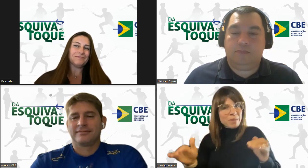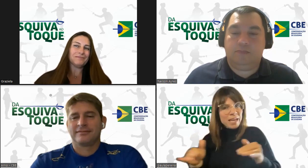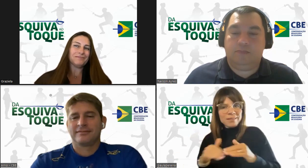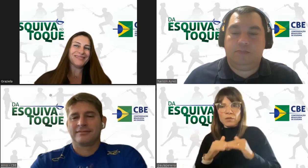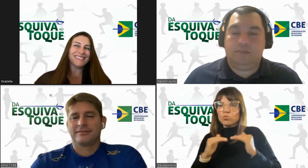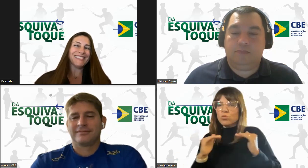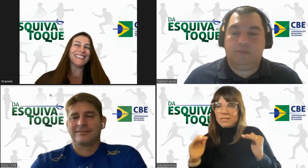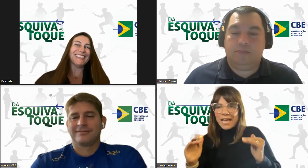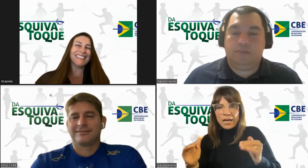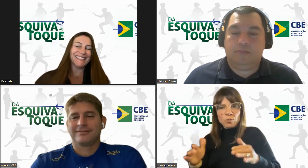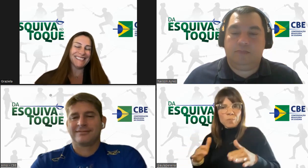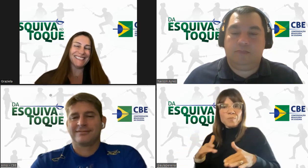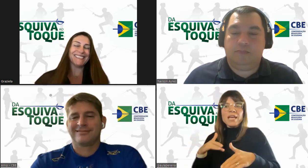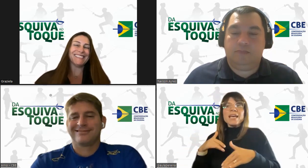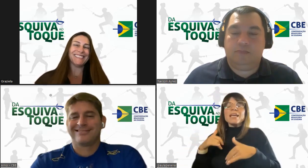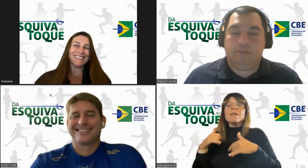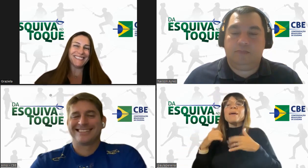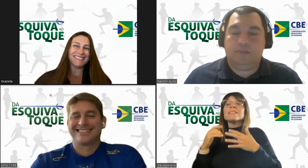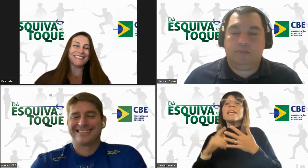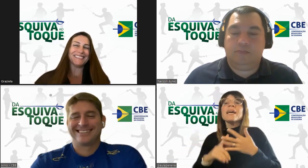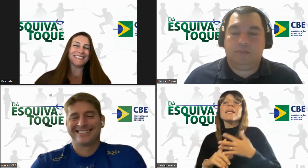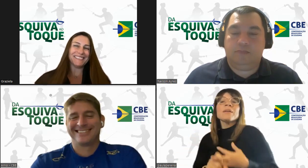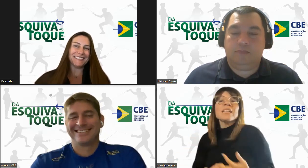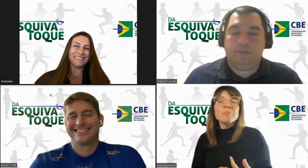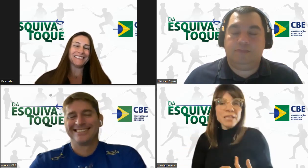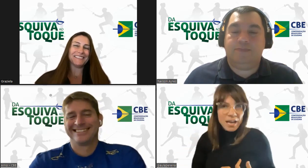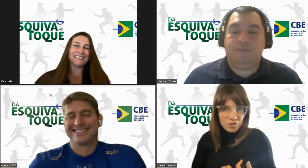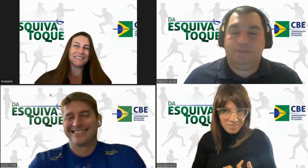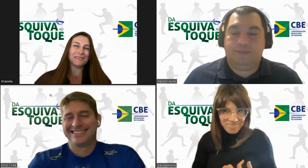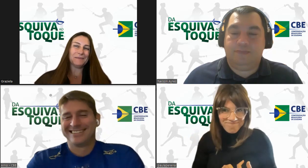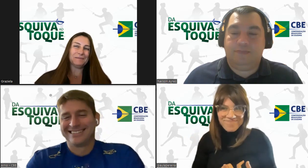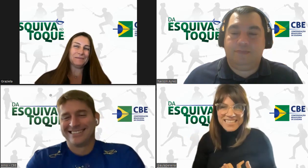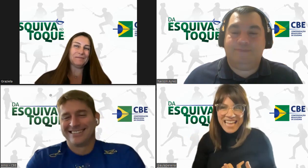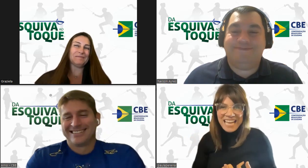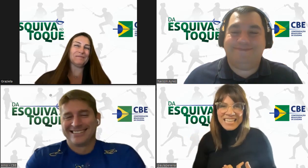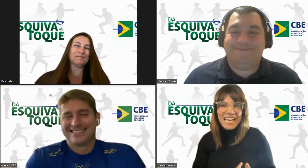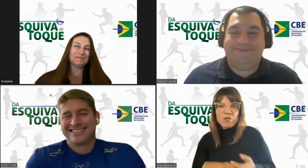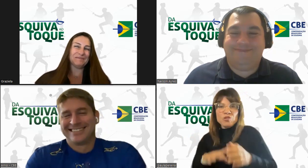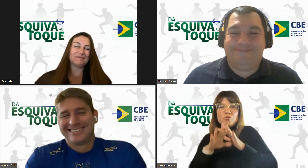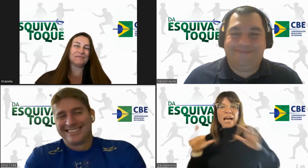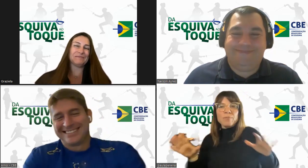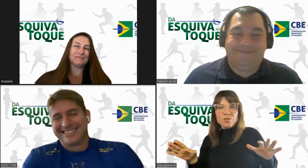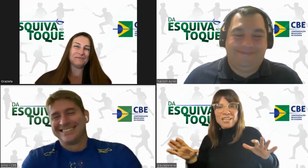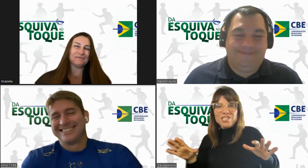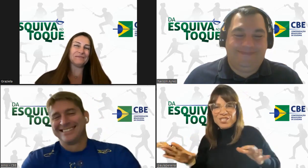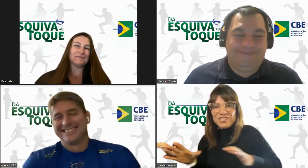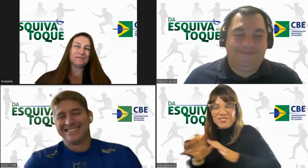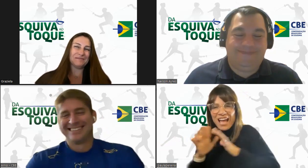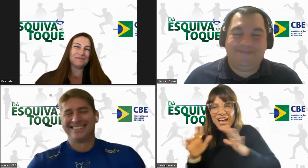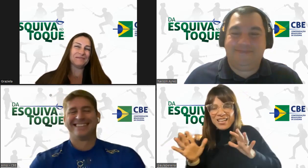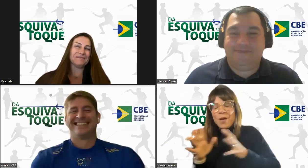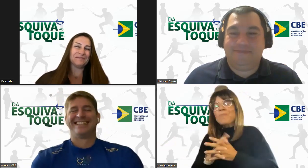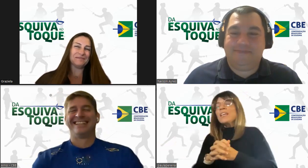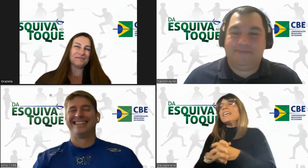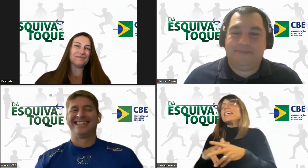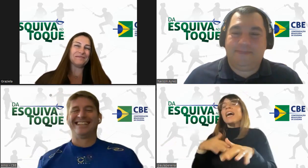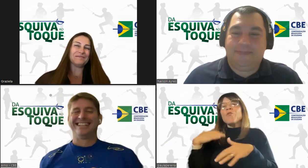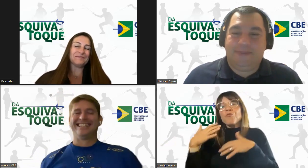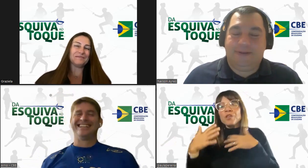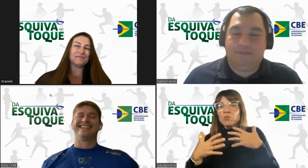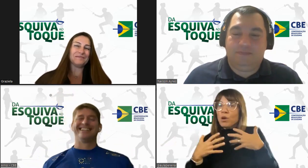não tô super bem tá tudo certo e reclamando arbitragem né que aí eu digo os Arts a gente né